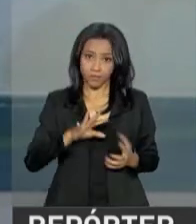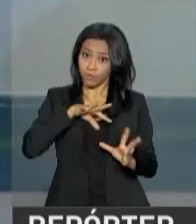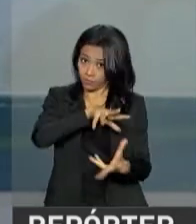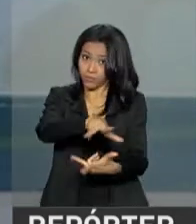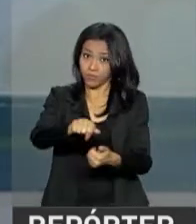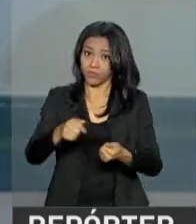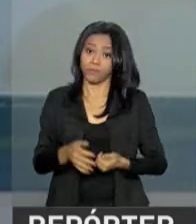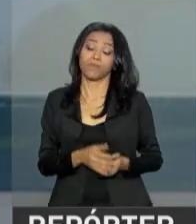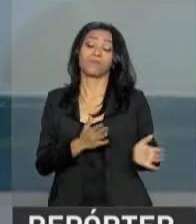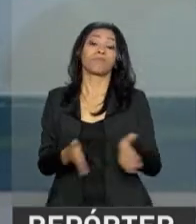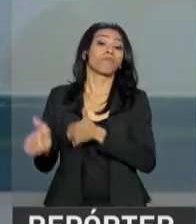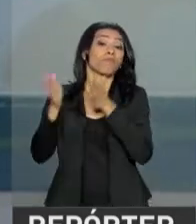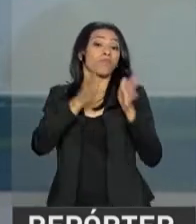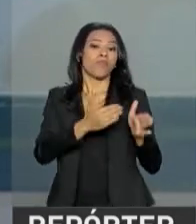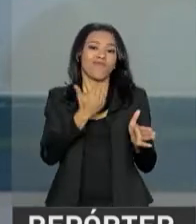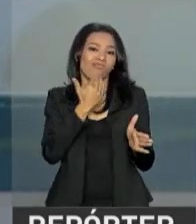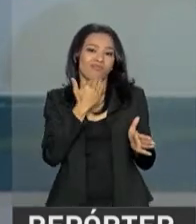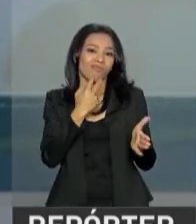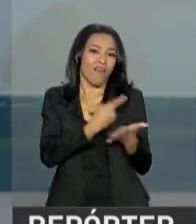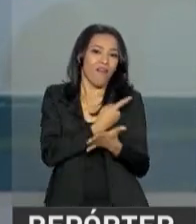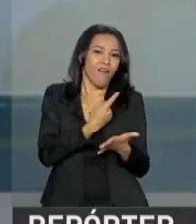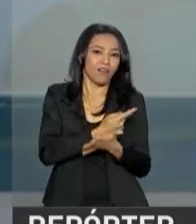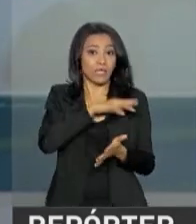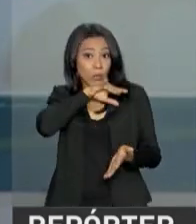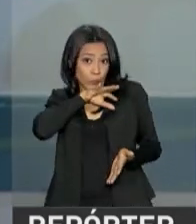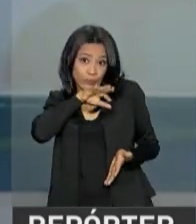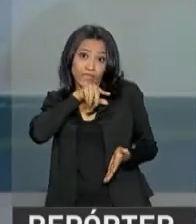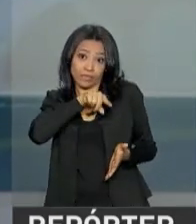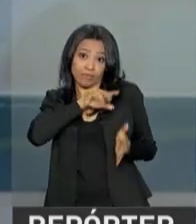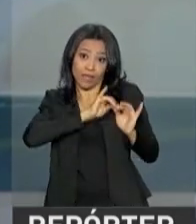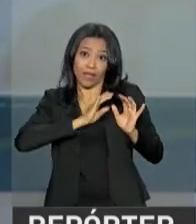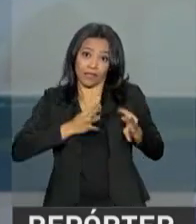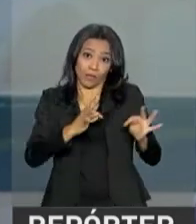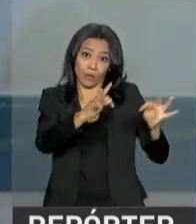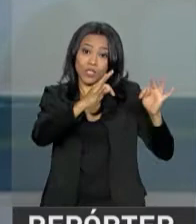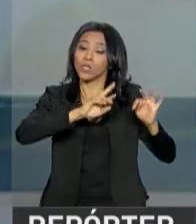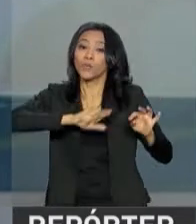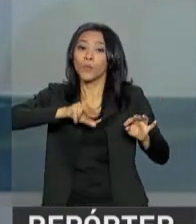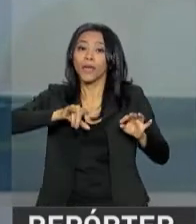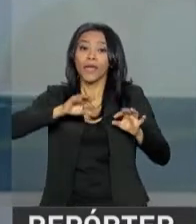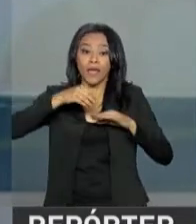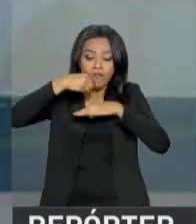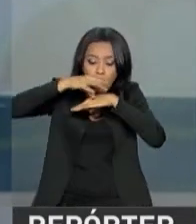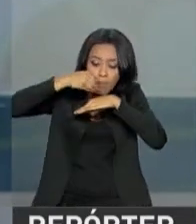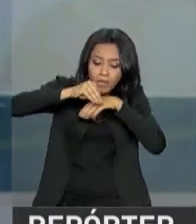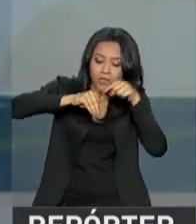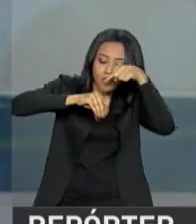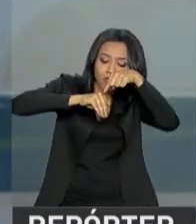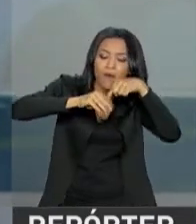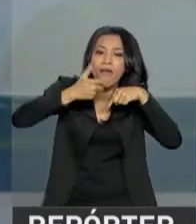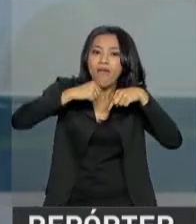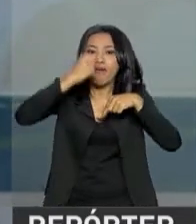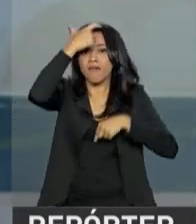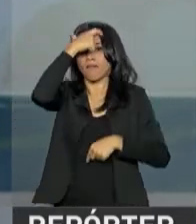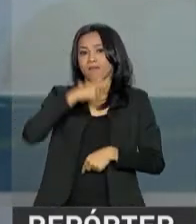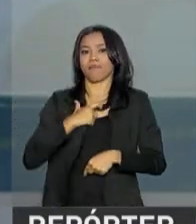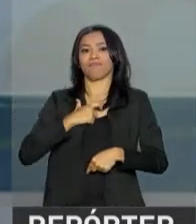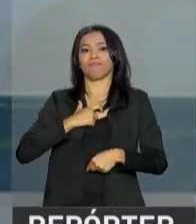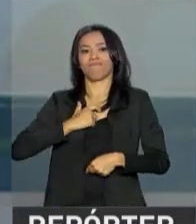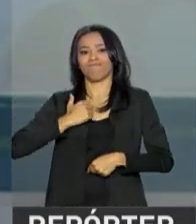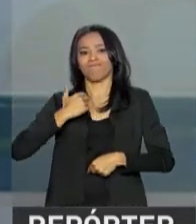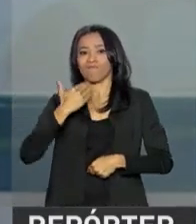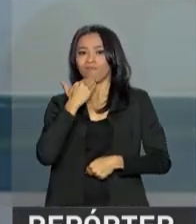mundo o seu defeito e o defeito não é da informação mas é defeito de caráter de quem